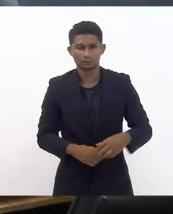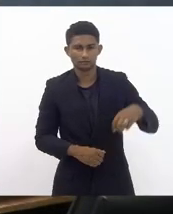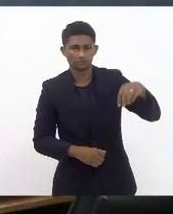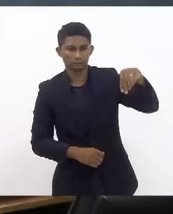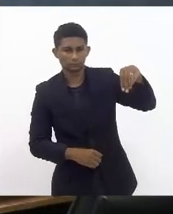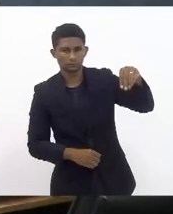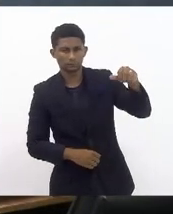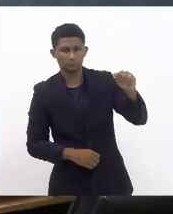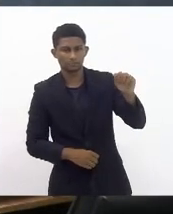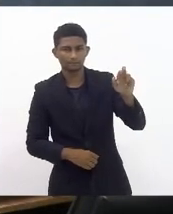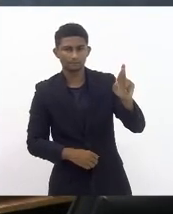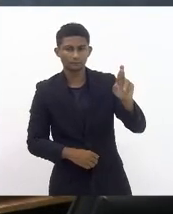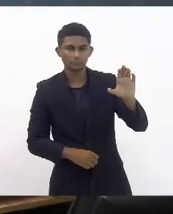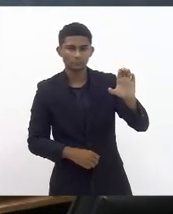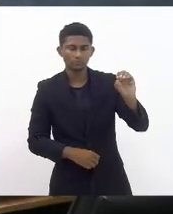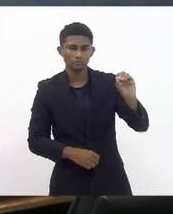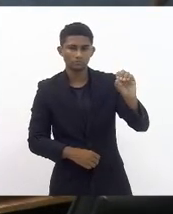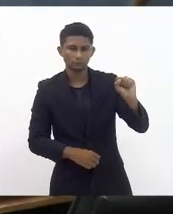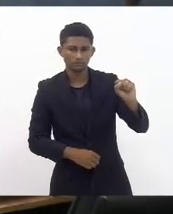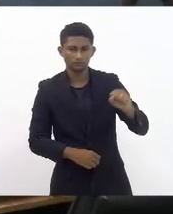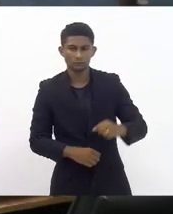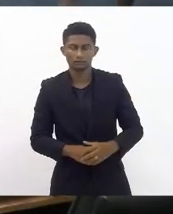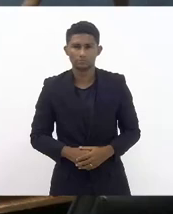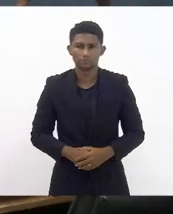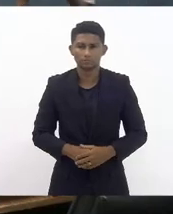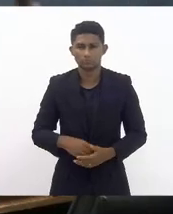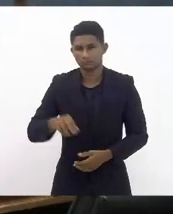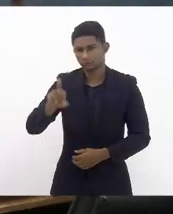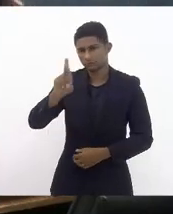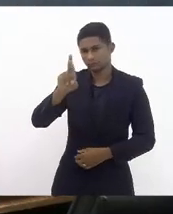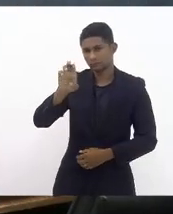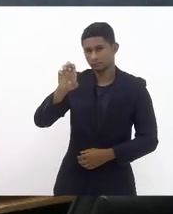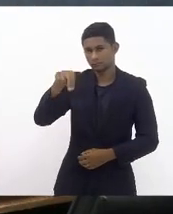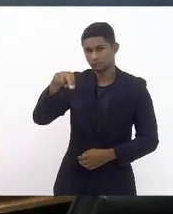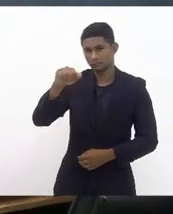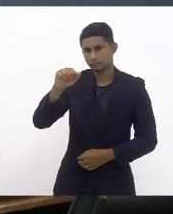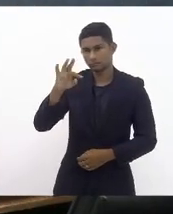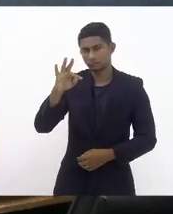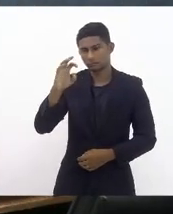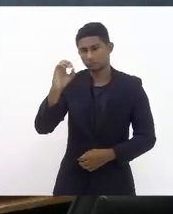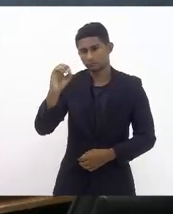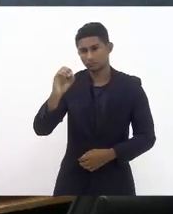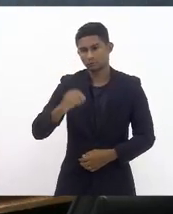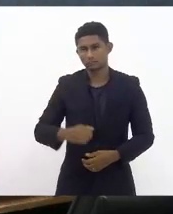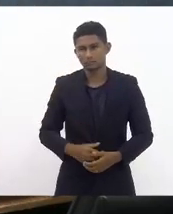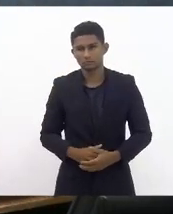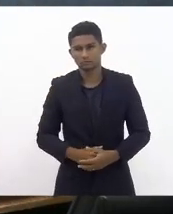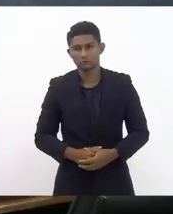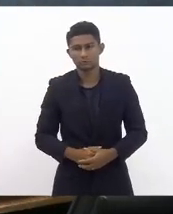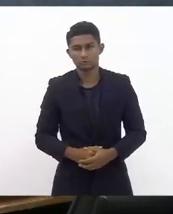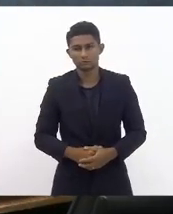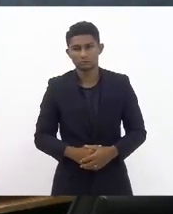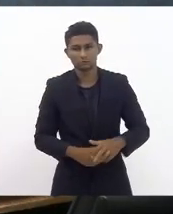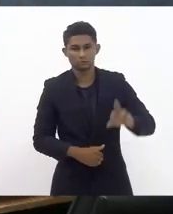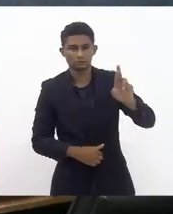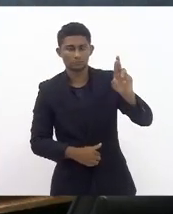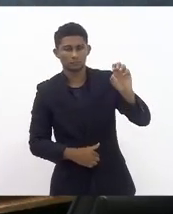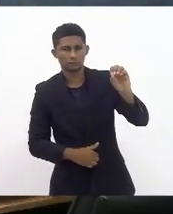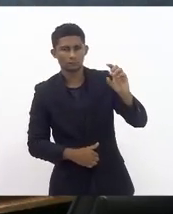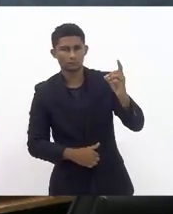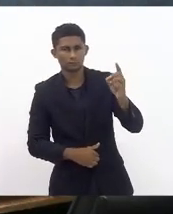Marcos Abraão. Marcos Abraão. Renato Zaca. Renato Zaca. Rodrigo